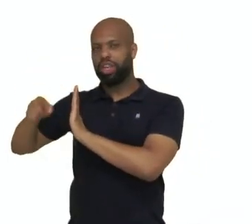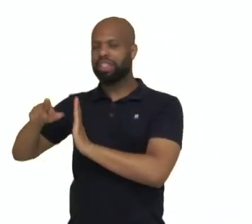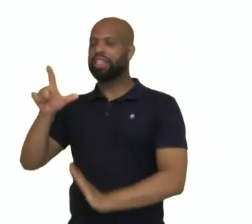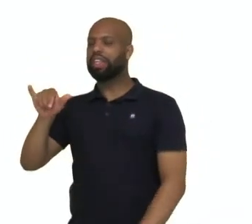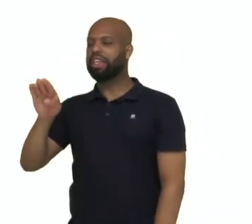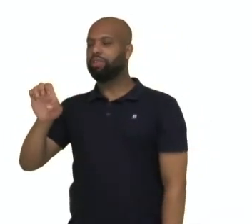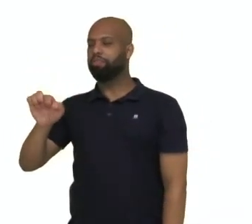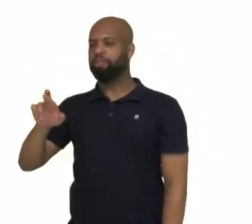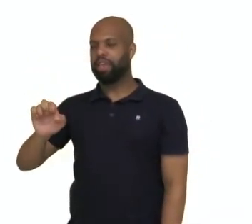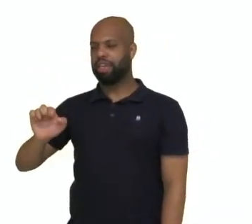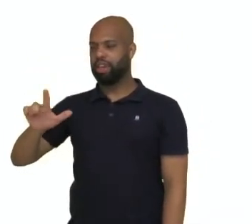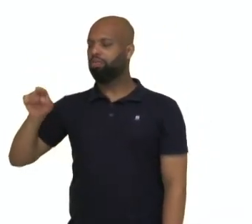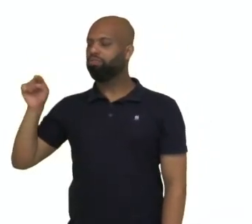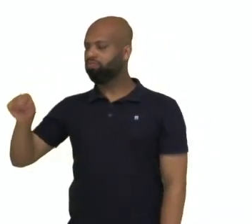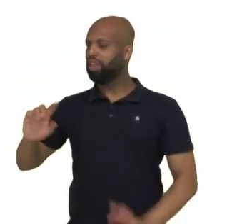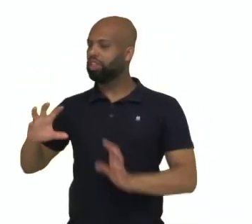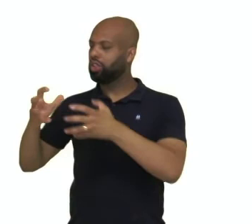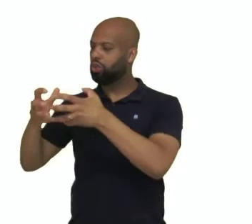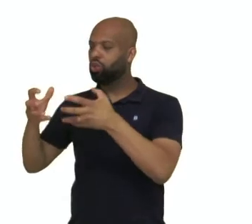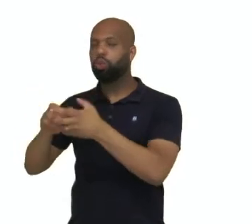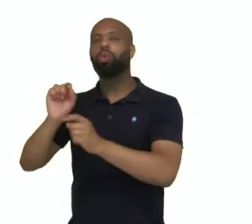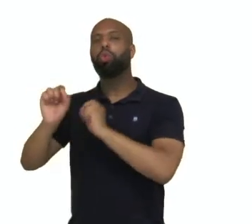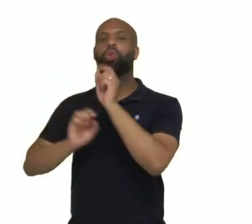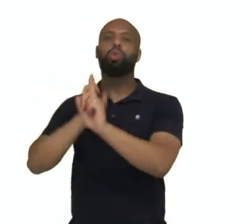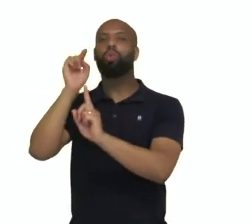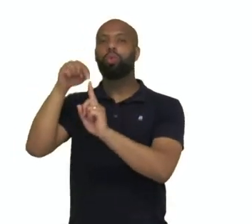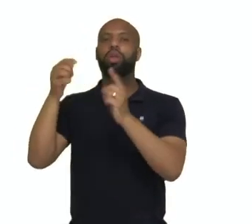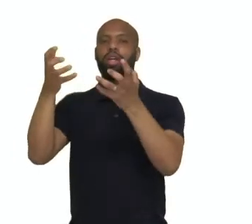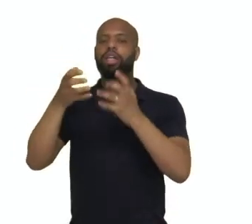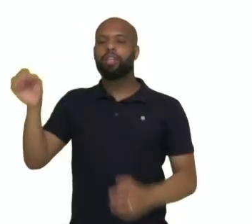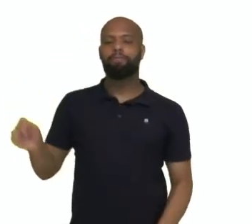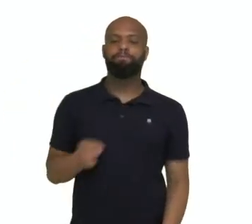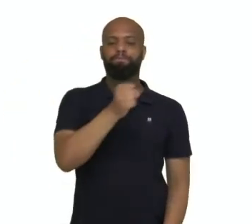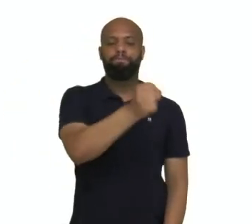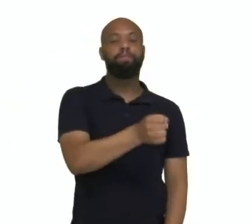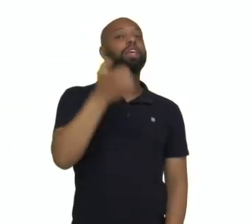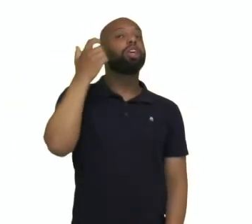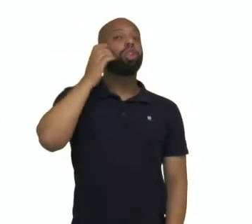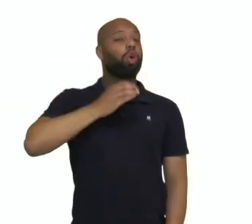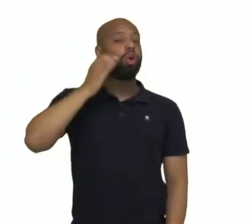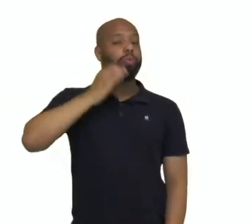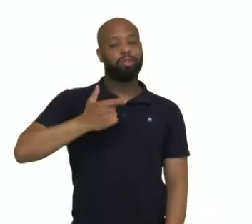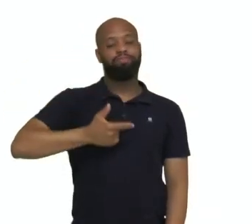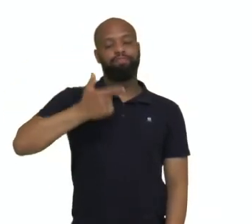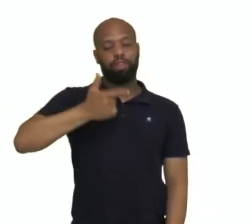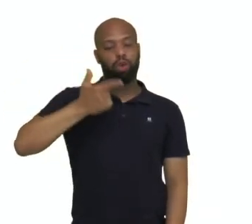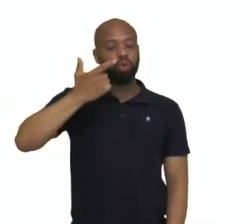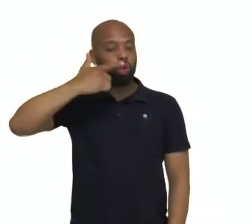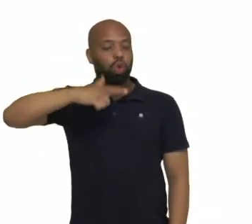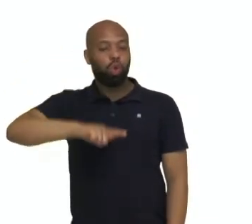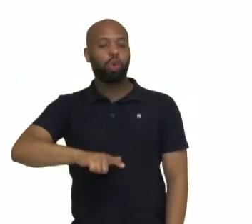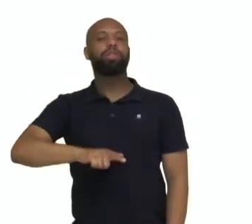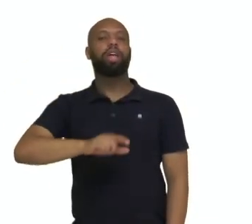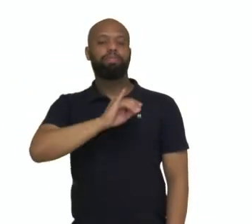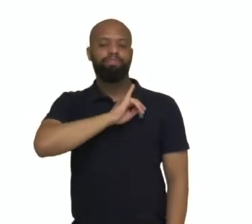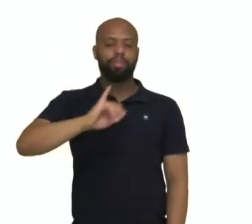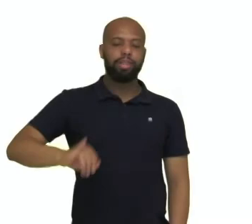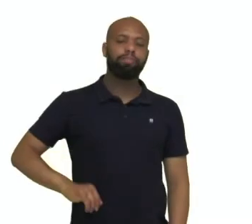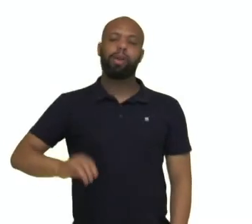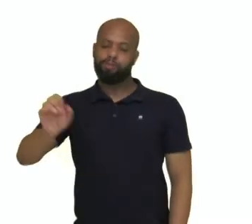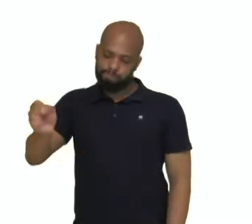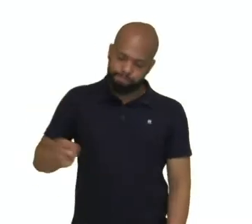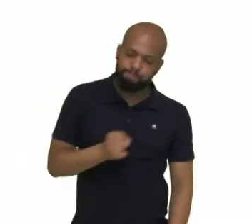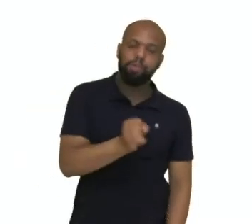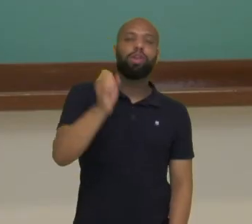grande campanha, onde a finalidade era com que Dom Pedro II viesse a assumir o Império do